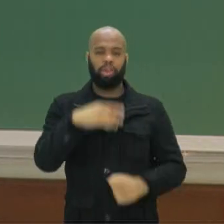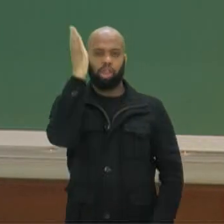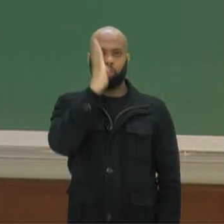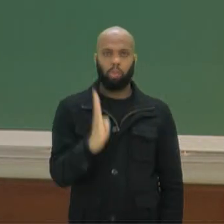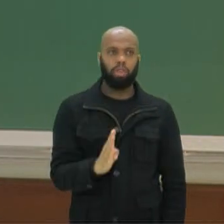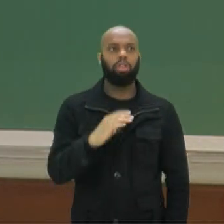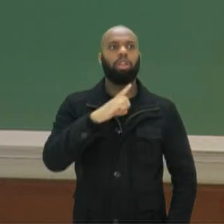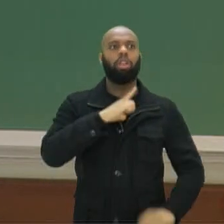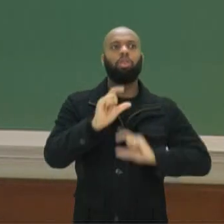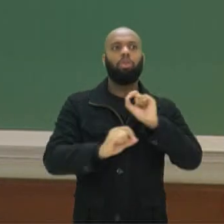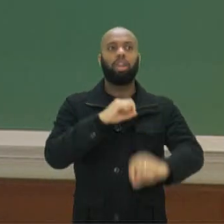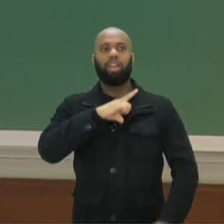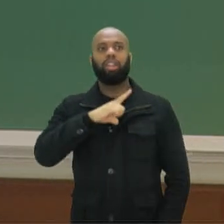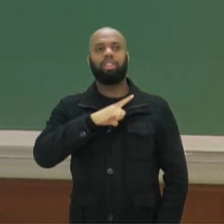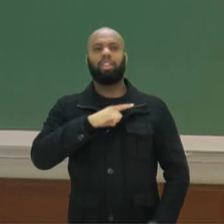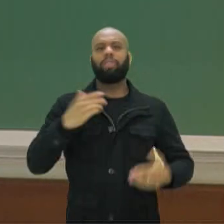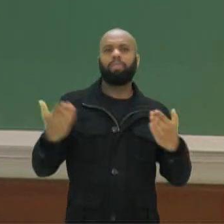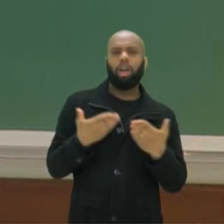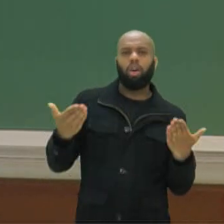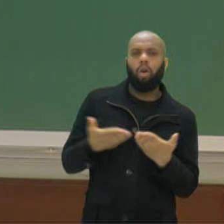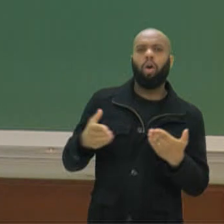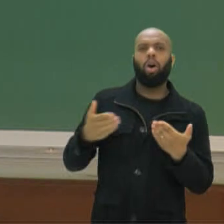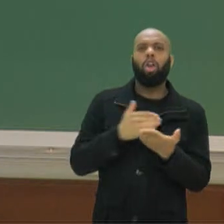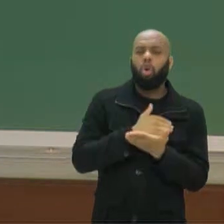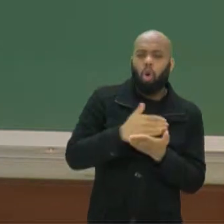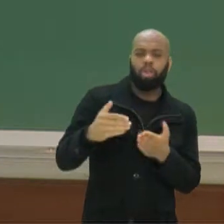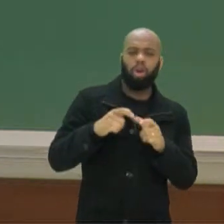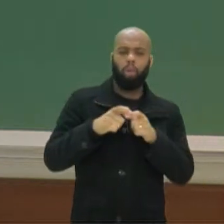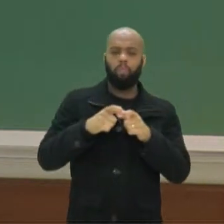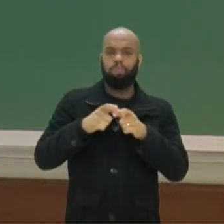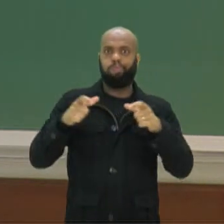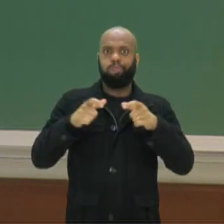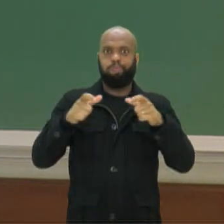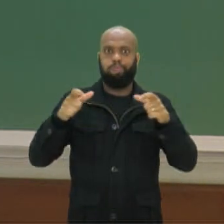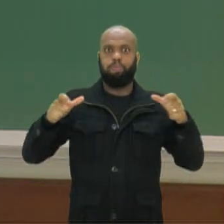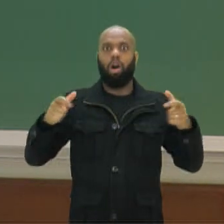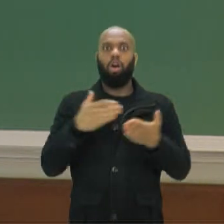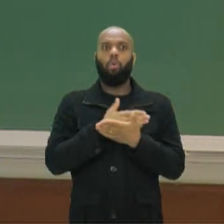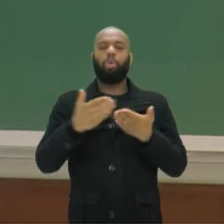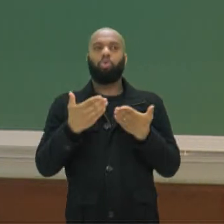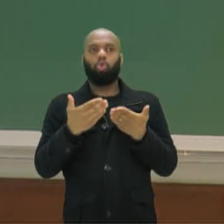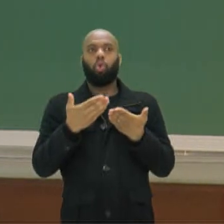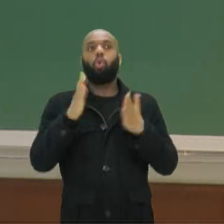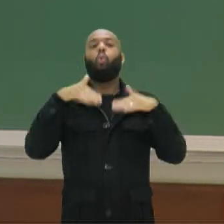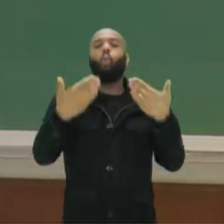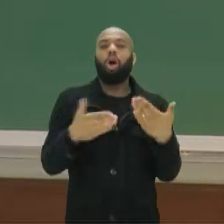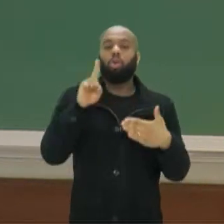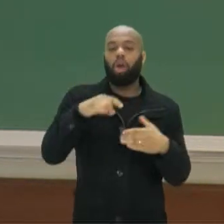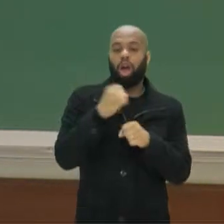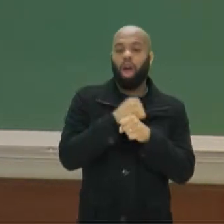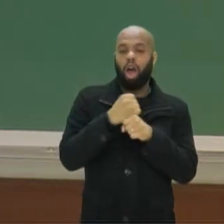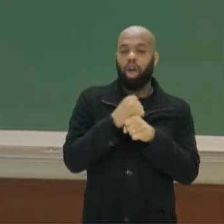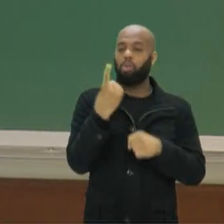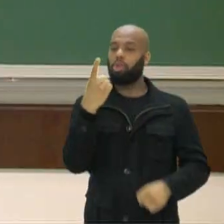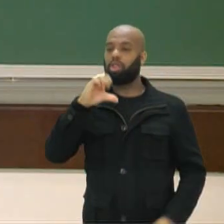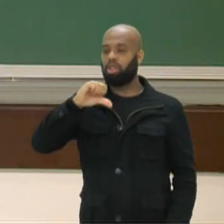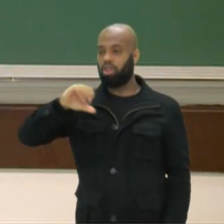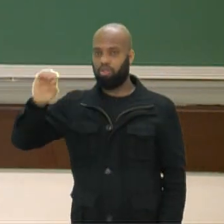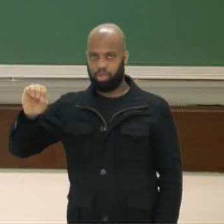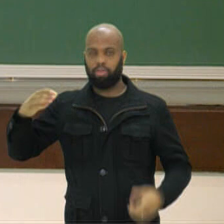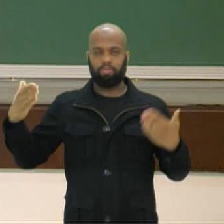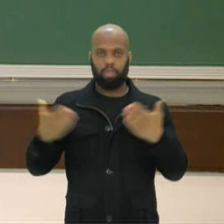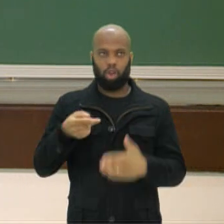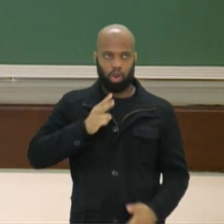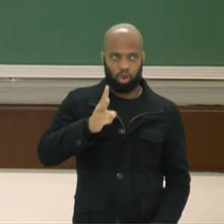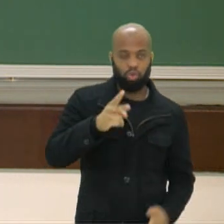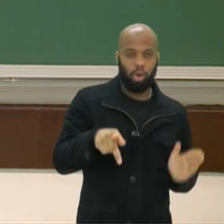ele teve mais dinamismo, ele começou a crescer um pouco mais em meados dos anos 90. Vamos seguir